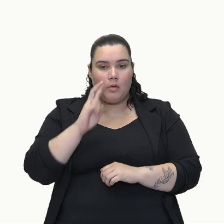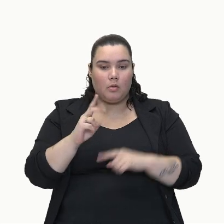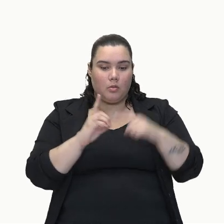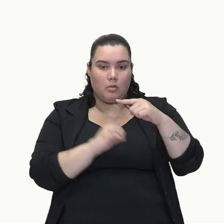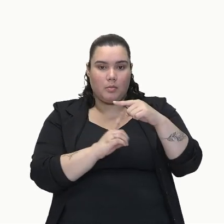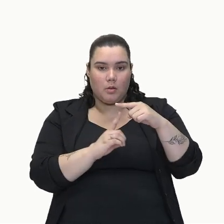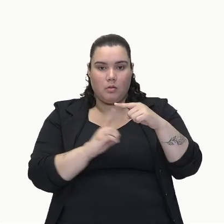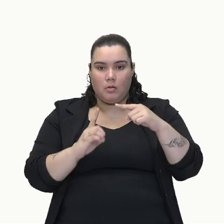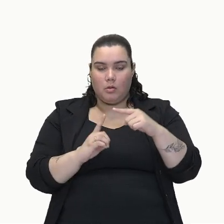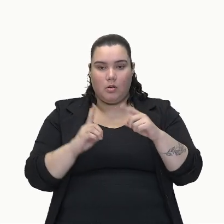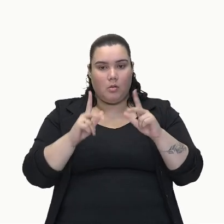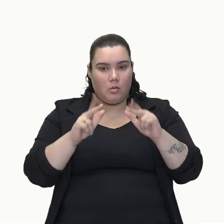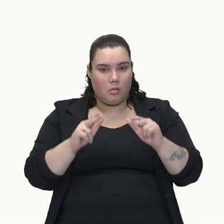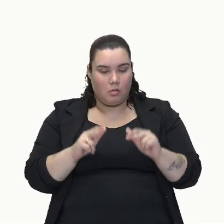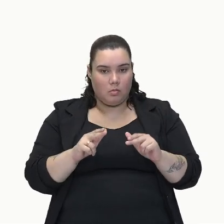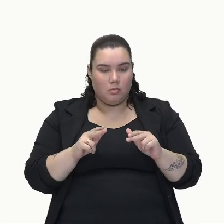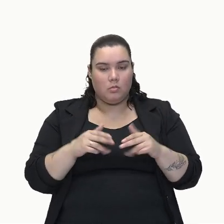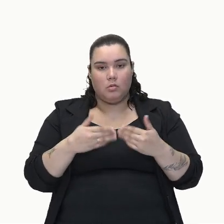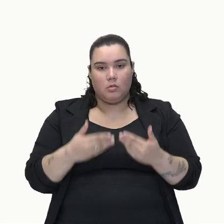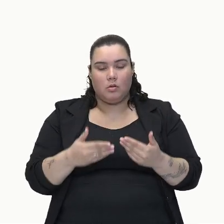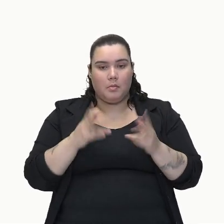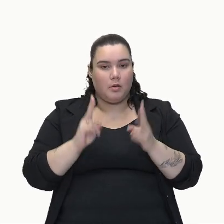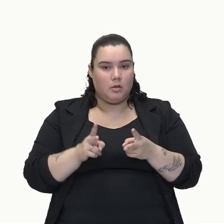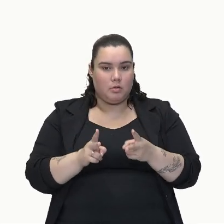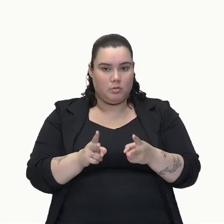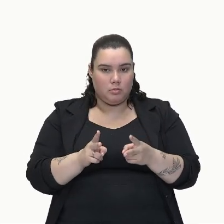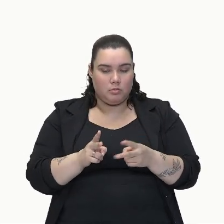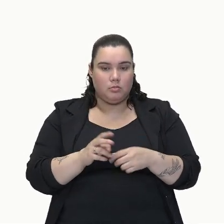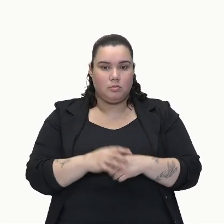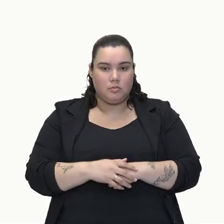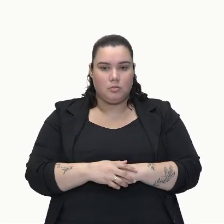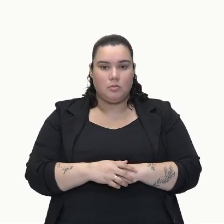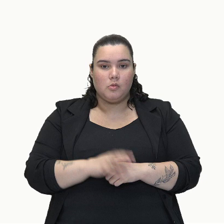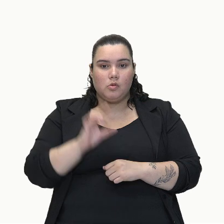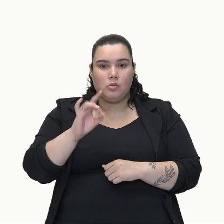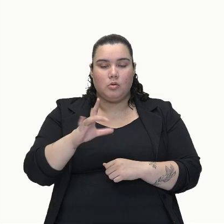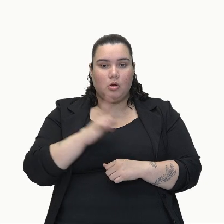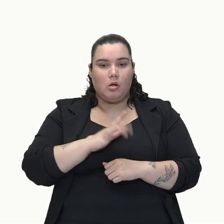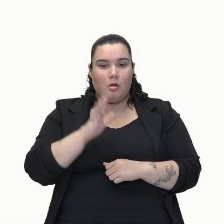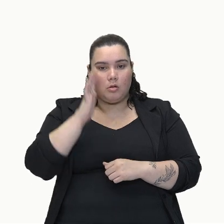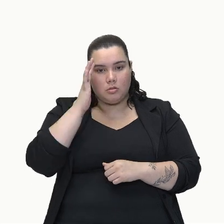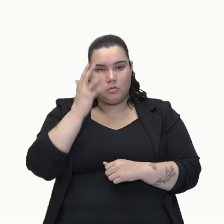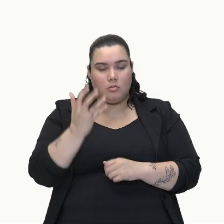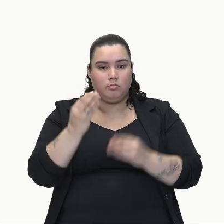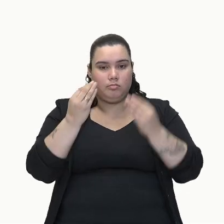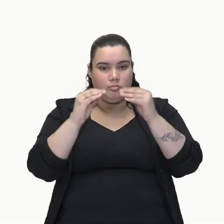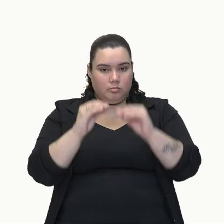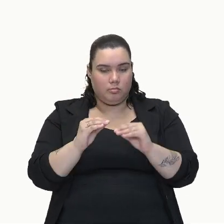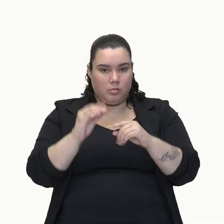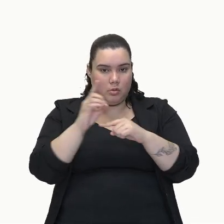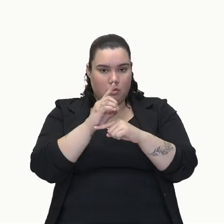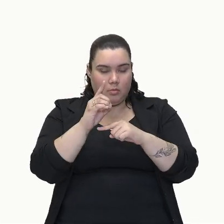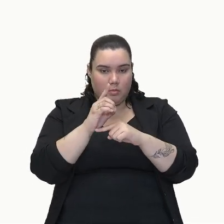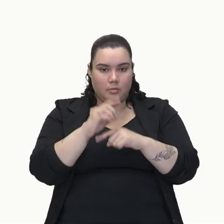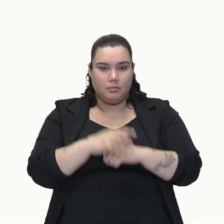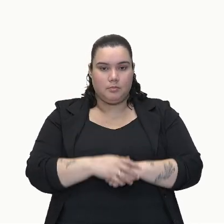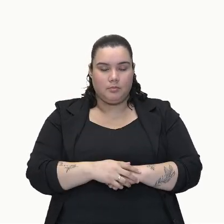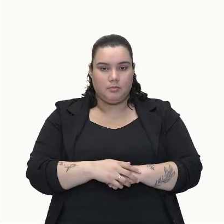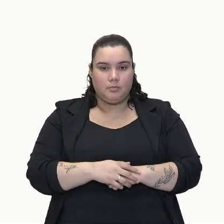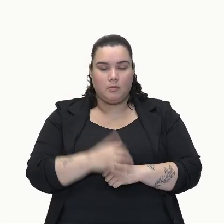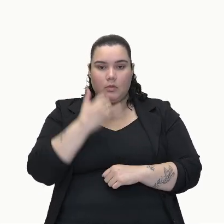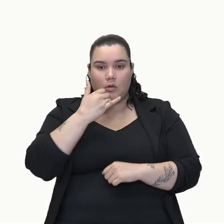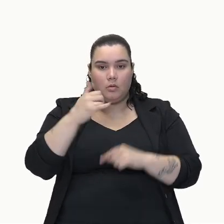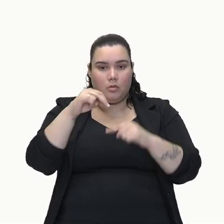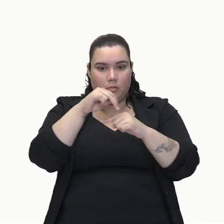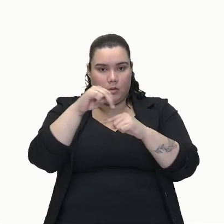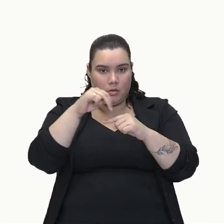denominador aqui é igual. Então, a gente mantém ele e só resolve o que está no denominador. Perdão, o que está